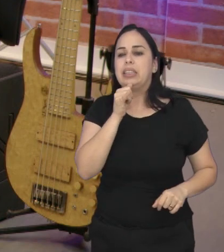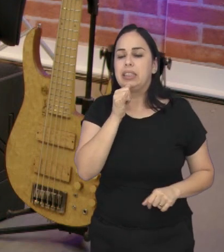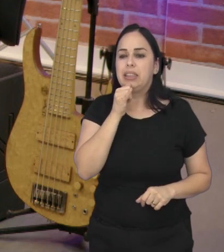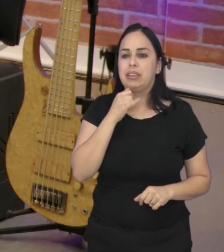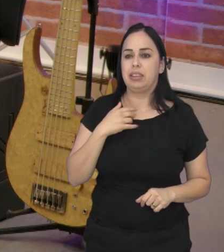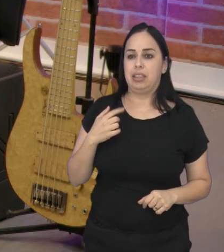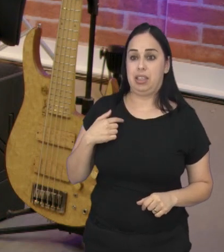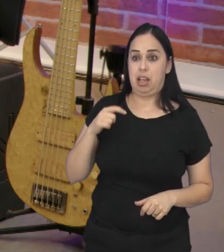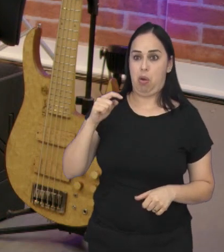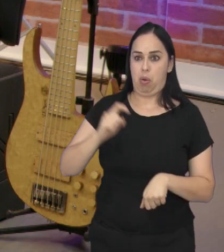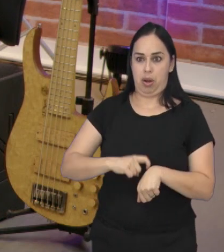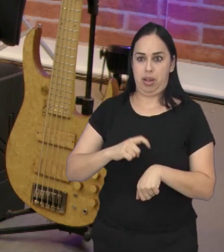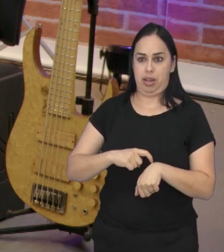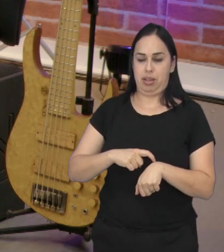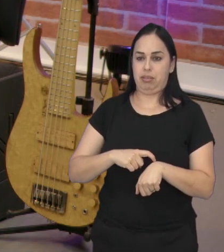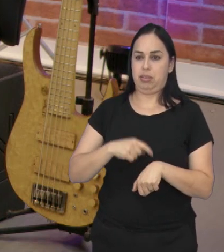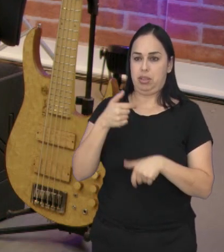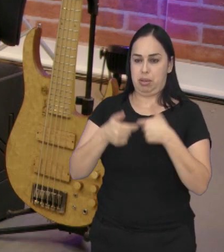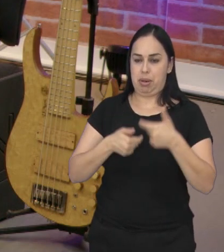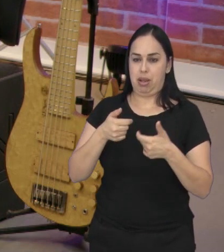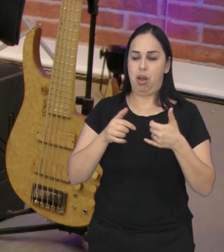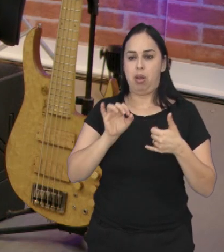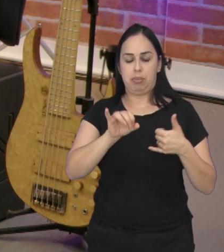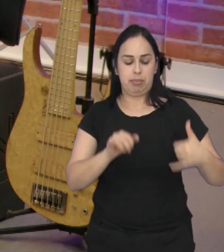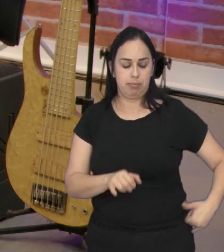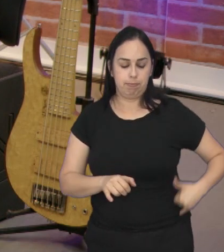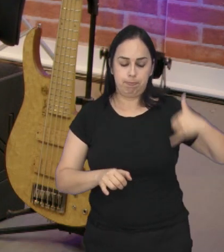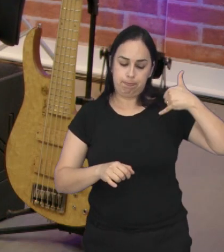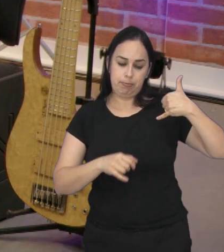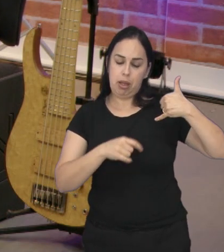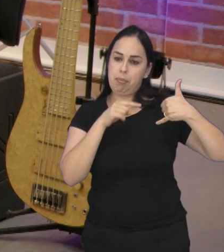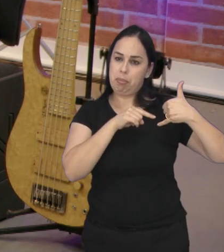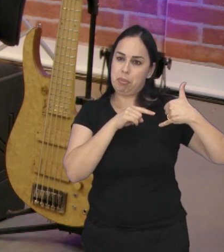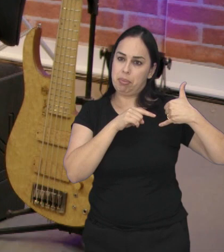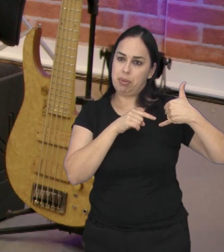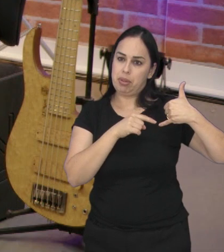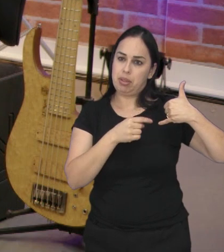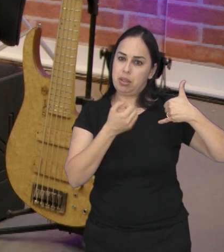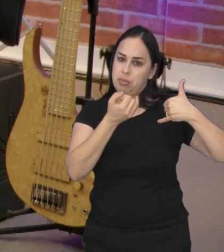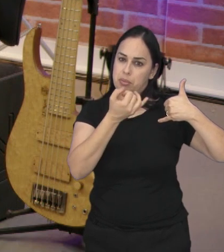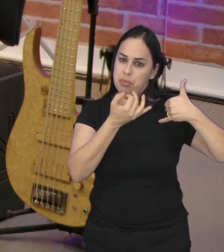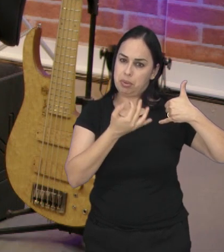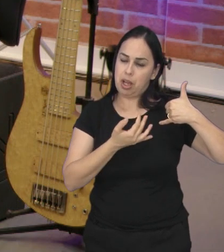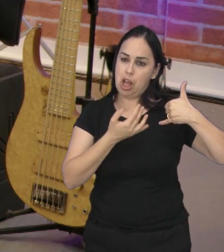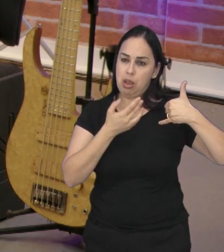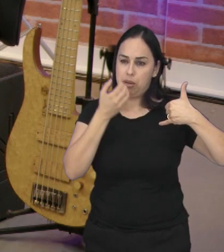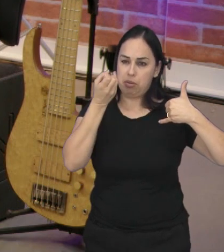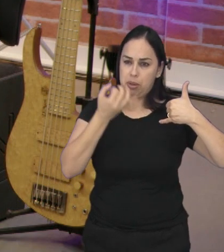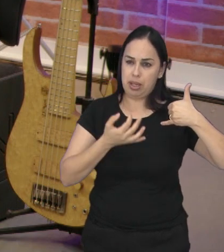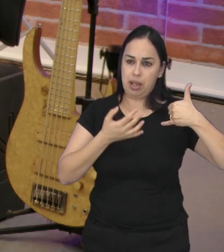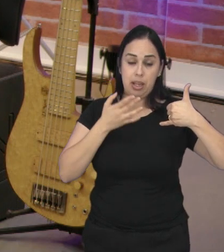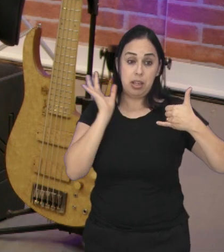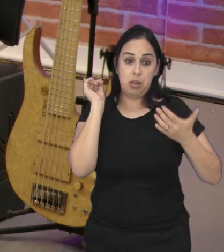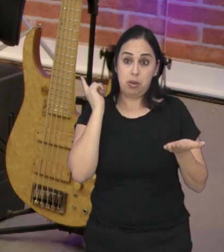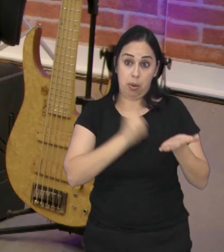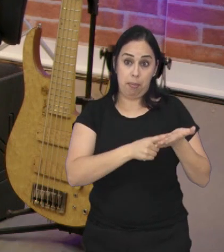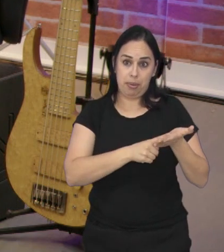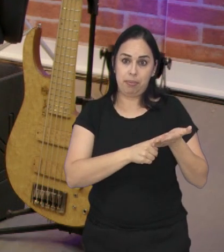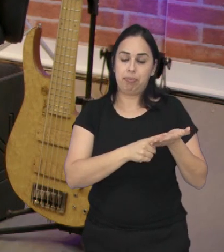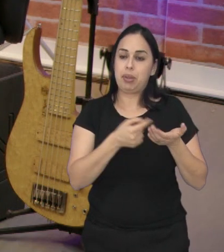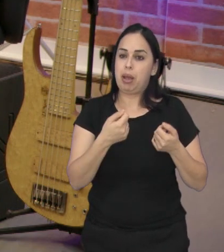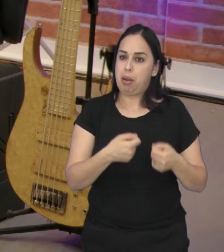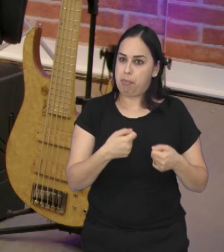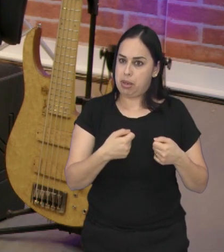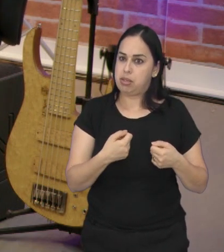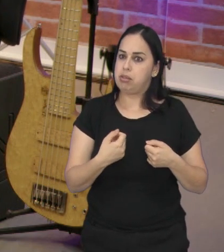papéis. Assim, quando eu tô num trabalho, por exemplo, o cara me liga, toca meu telefone, preciso de você, eu dou pra ele números, toda aquela estrutura e fecho um trabalho com ele, eu